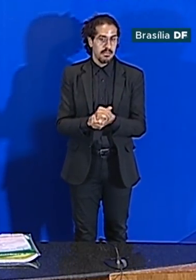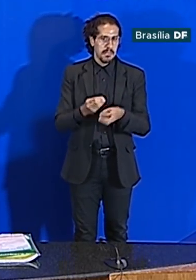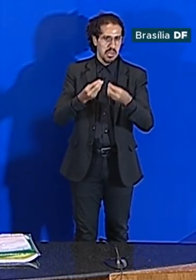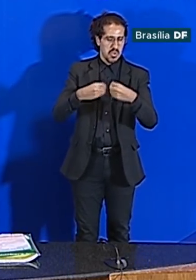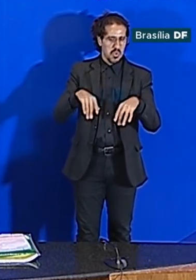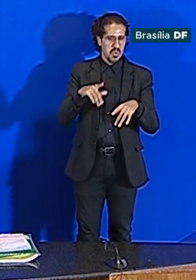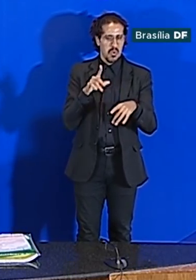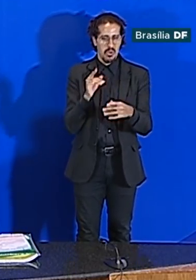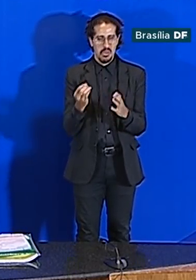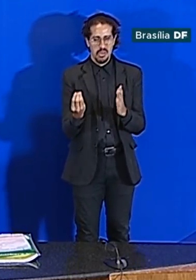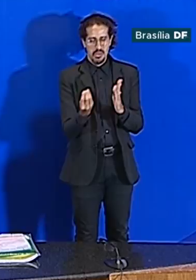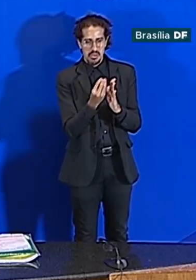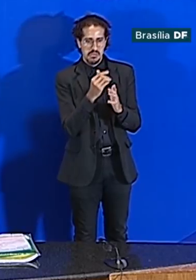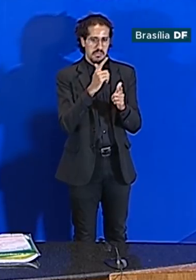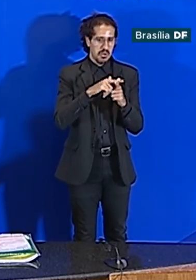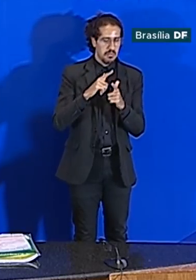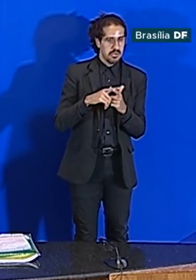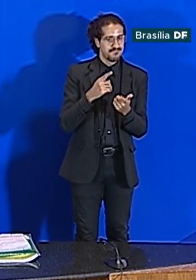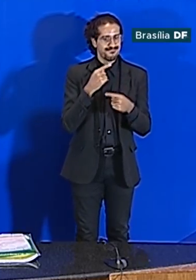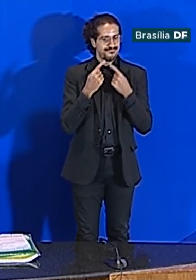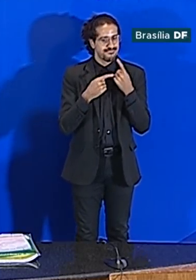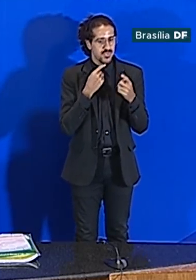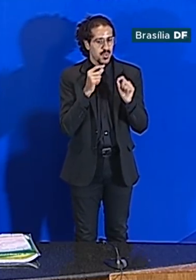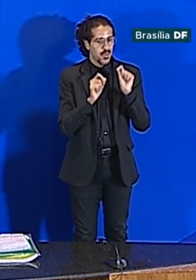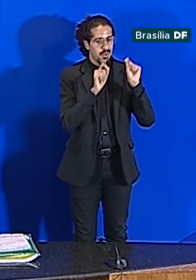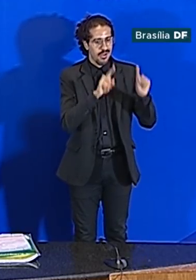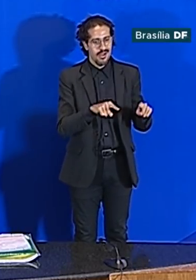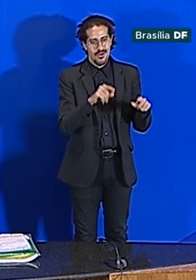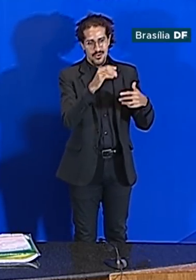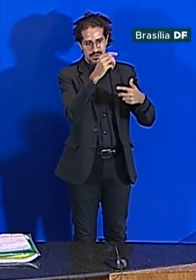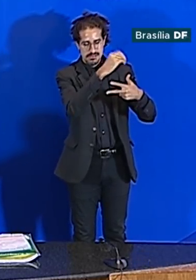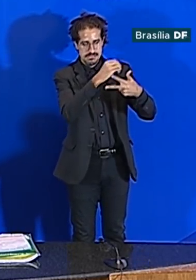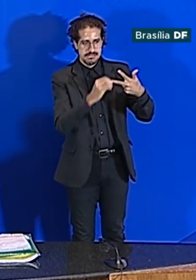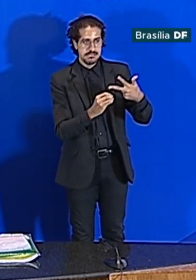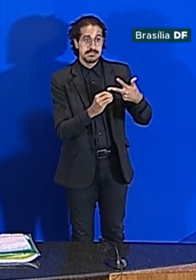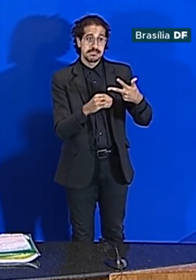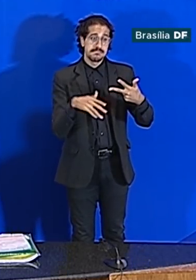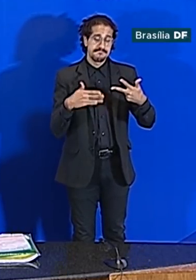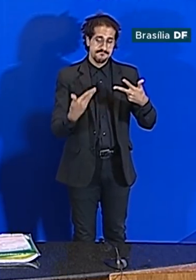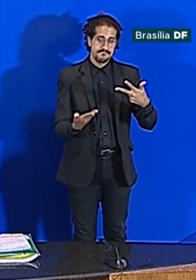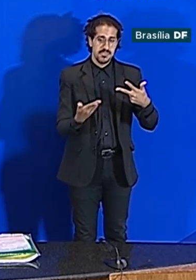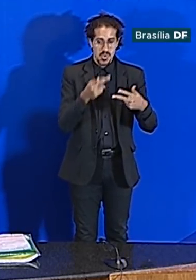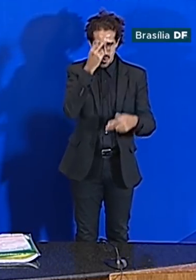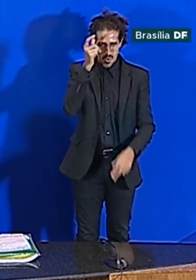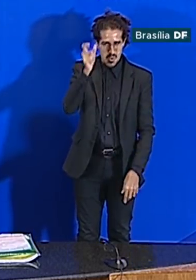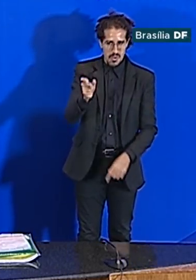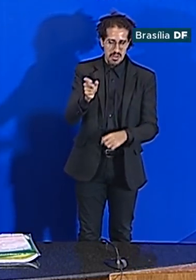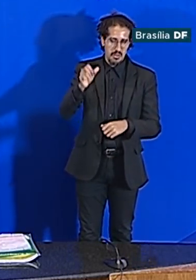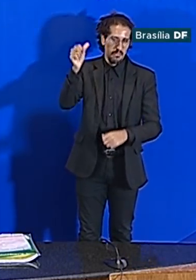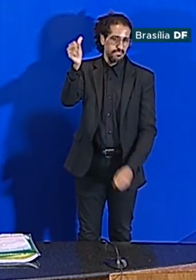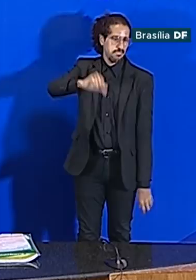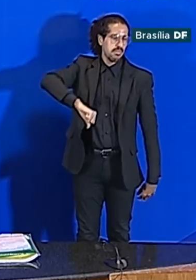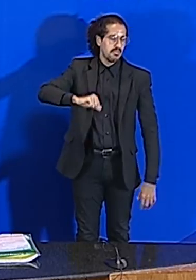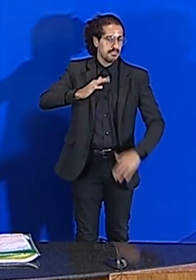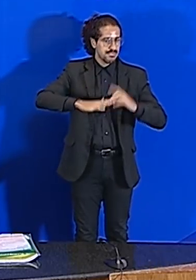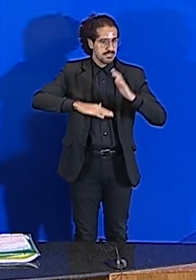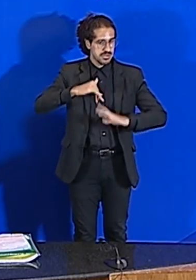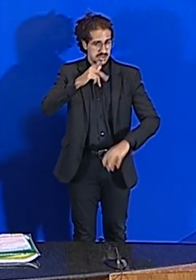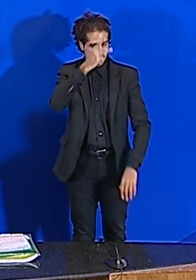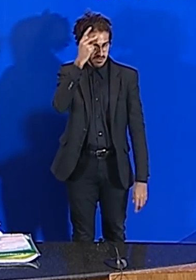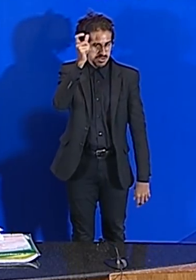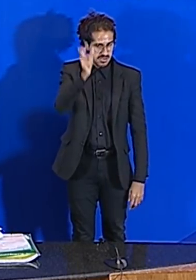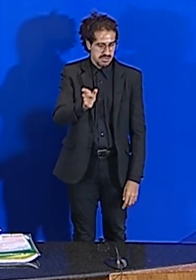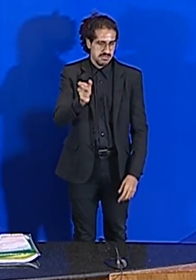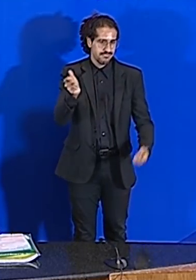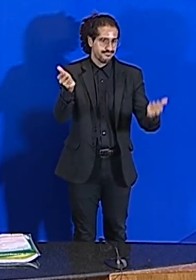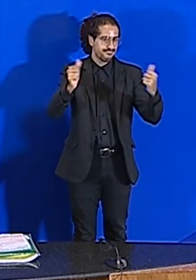macular, colocar em xeque questionamentos sobre o Enem. Então, ele foi um péssimo profissional, uma péssima pessoa ao fazer isso,